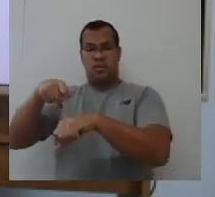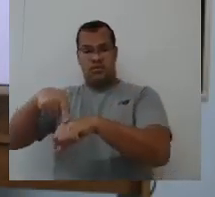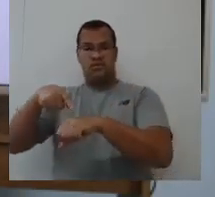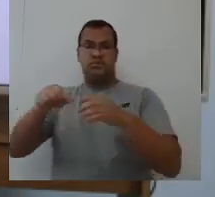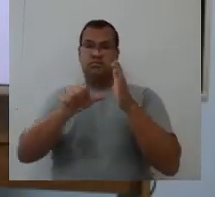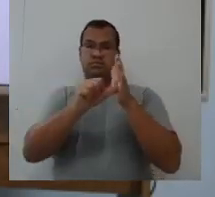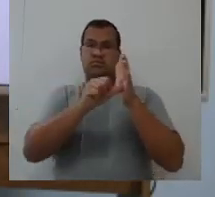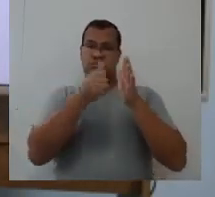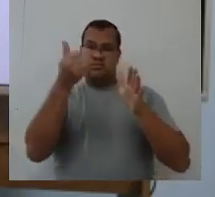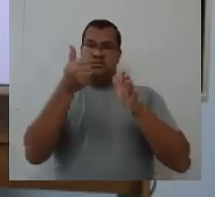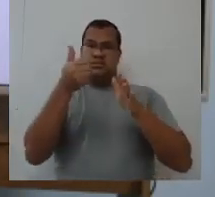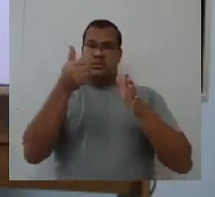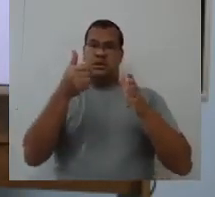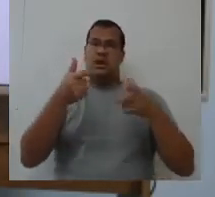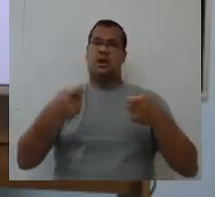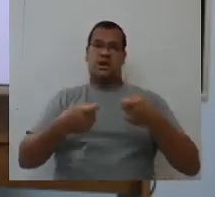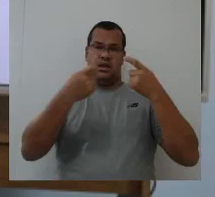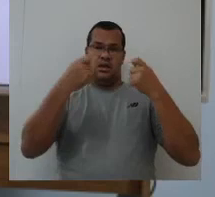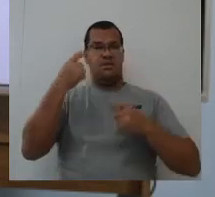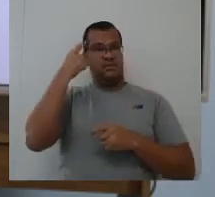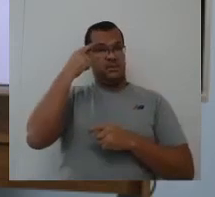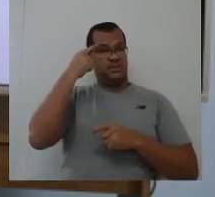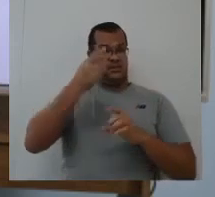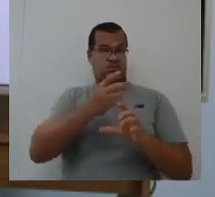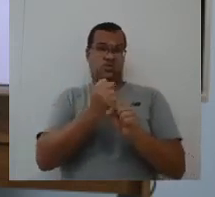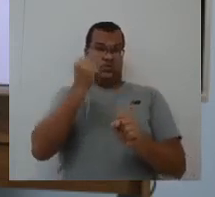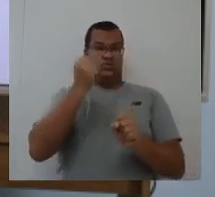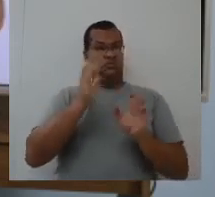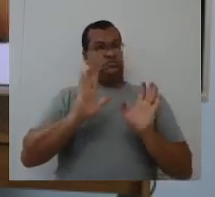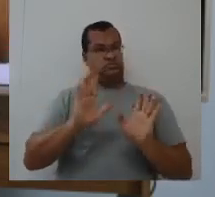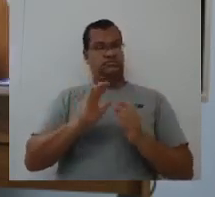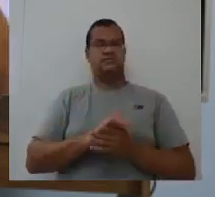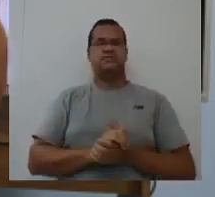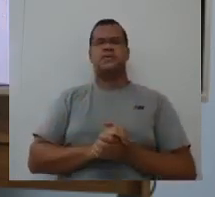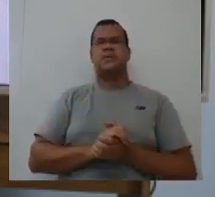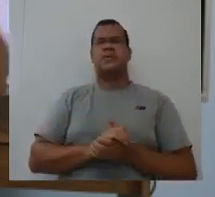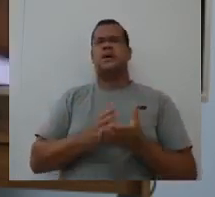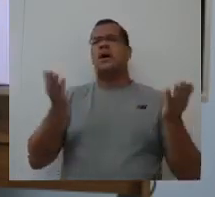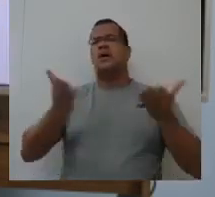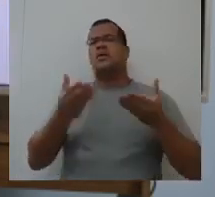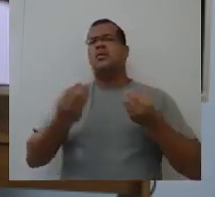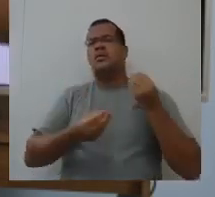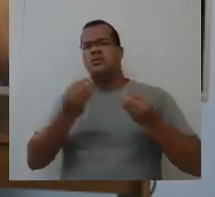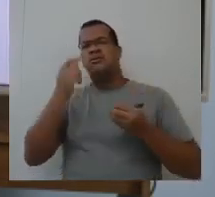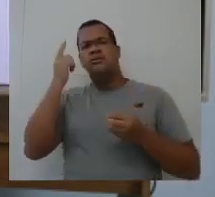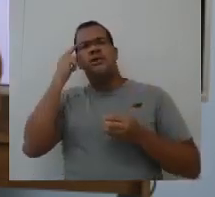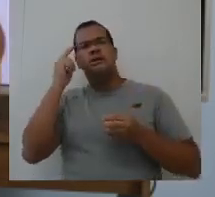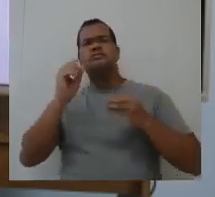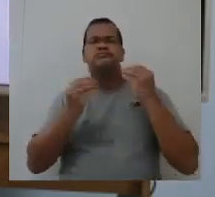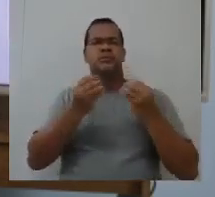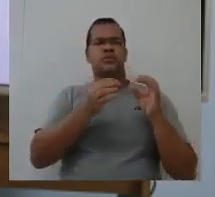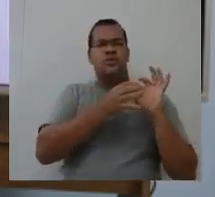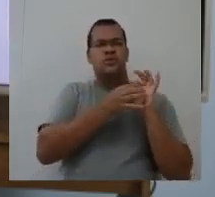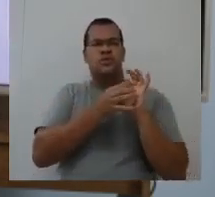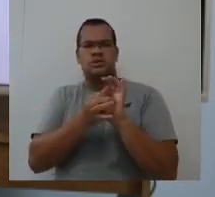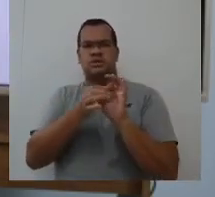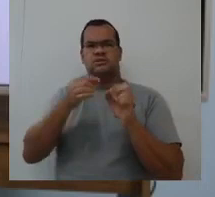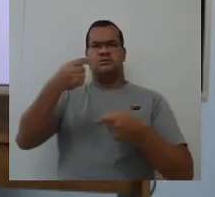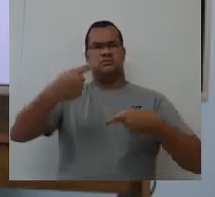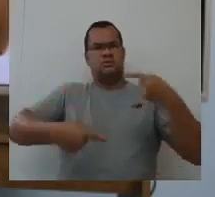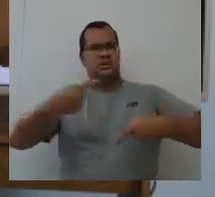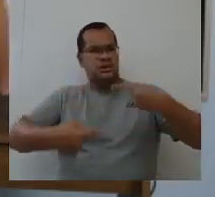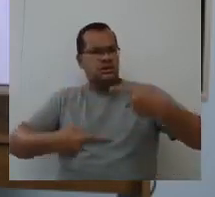Guerra Mundial. Tudo isso pensando na questão do lucro. Então, como a gente faz ponte dos acontecimentos no aspecto